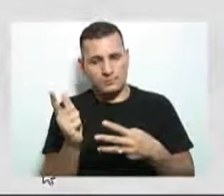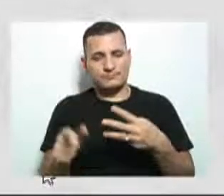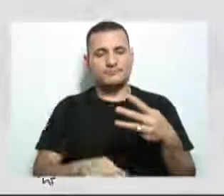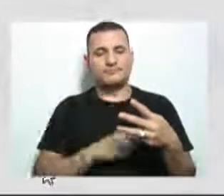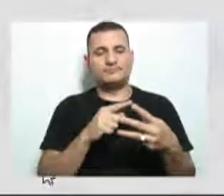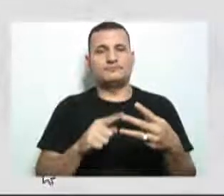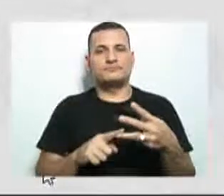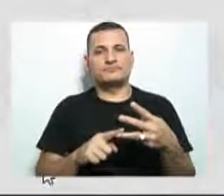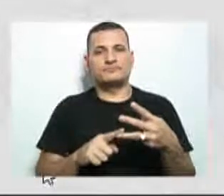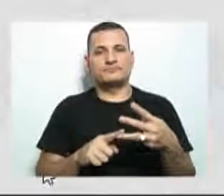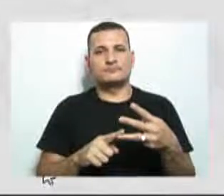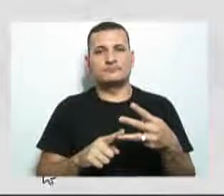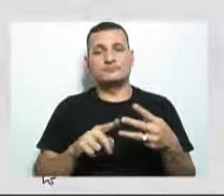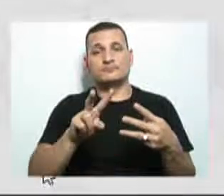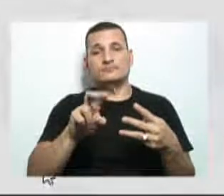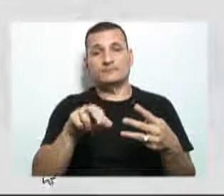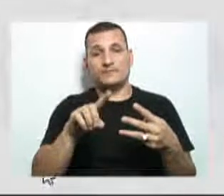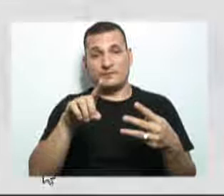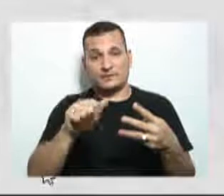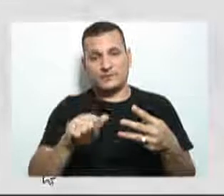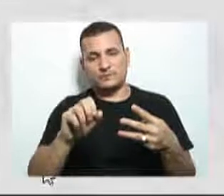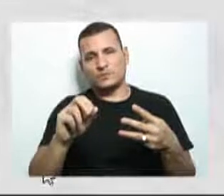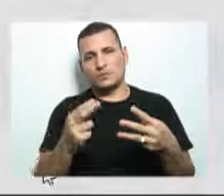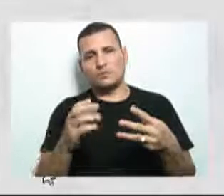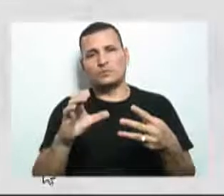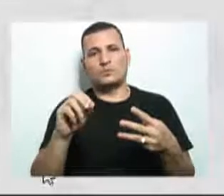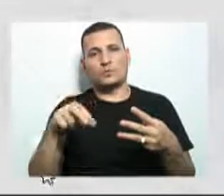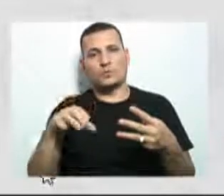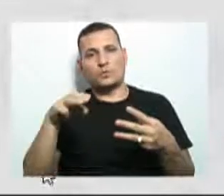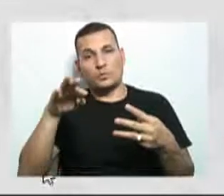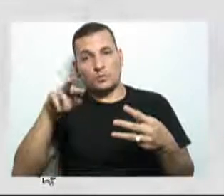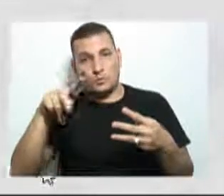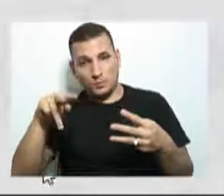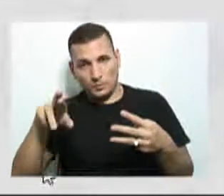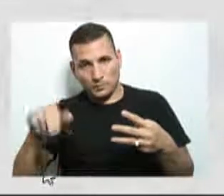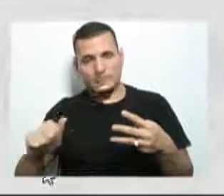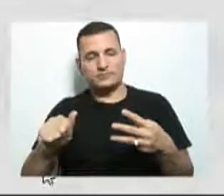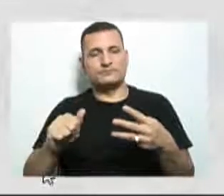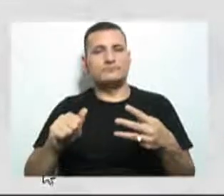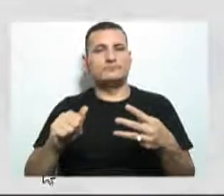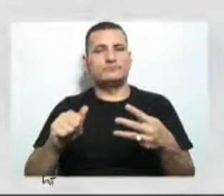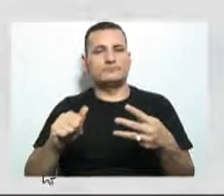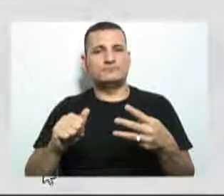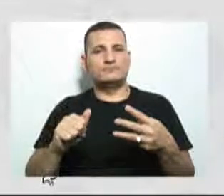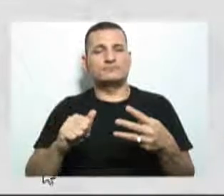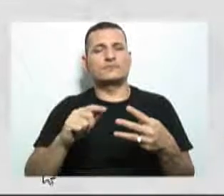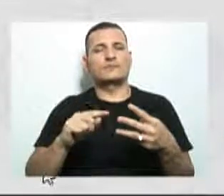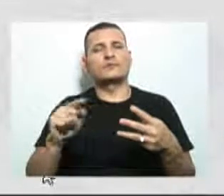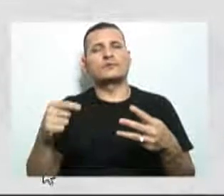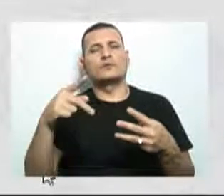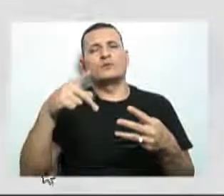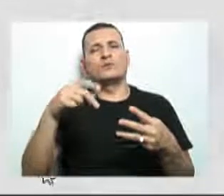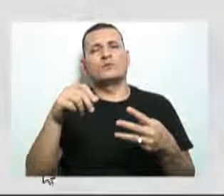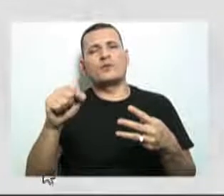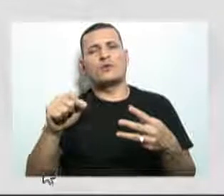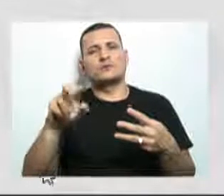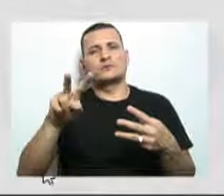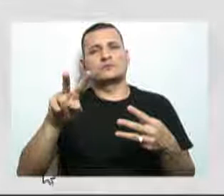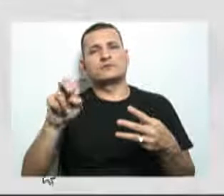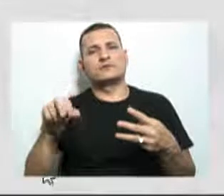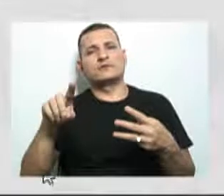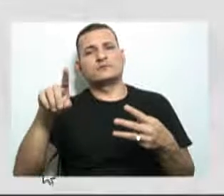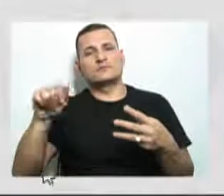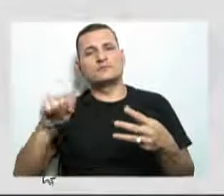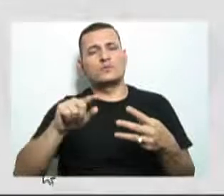pré-compra, venda ou compra, que é o ato acontecendo, a negociação acontecendo, e o pós-venda ou o